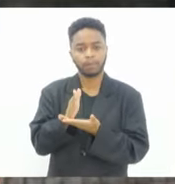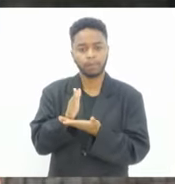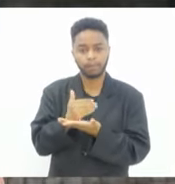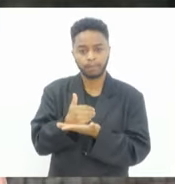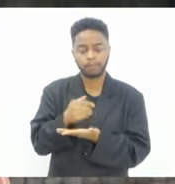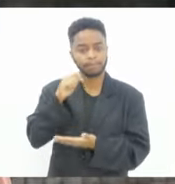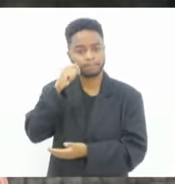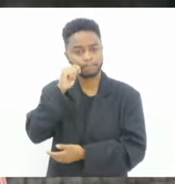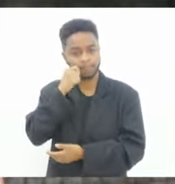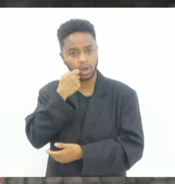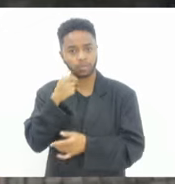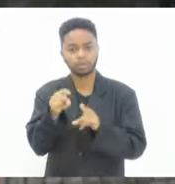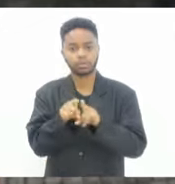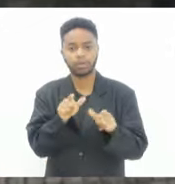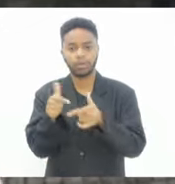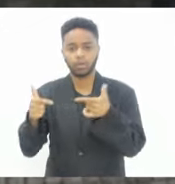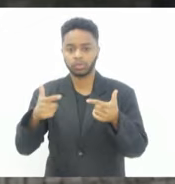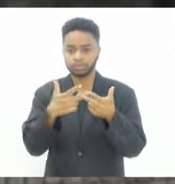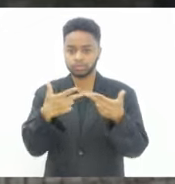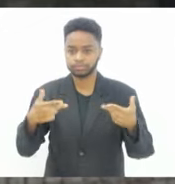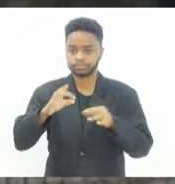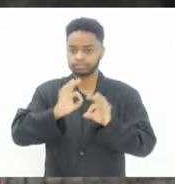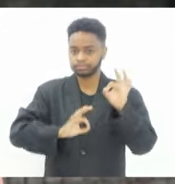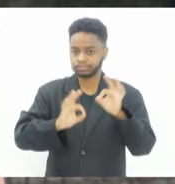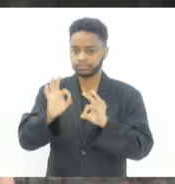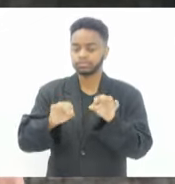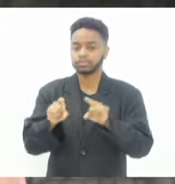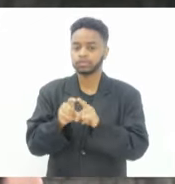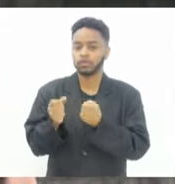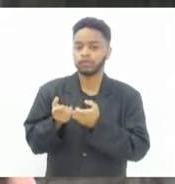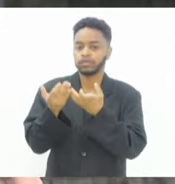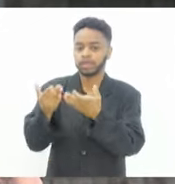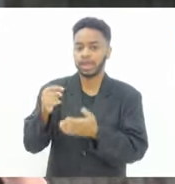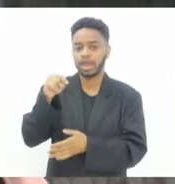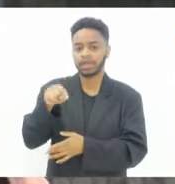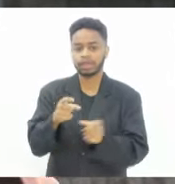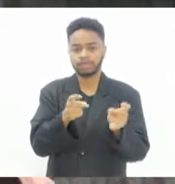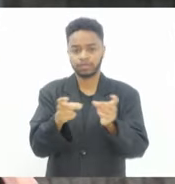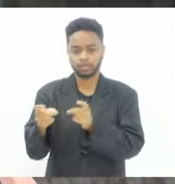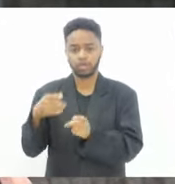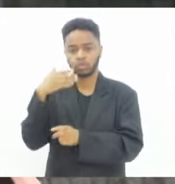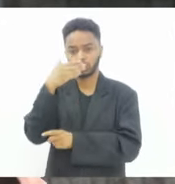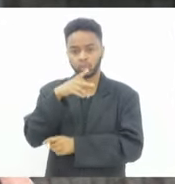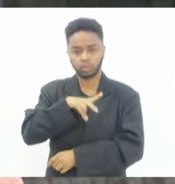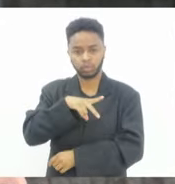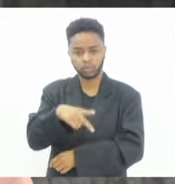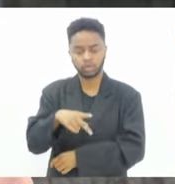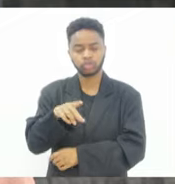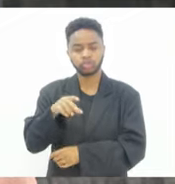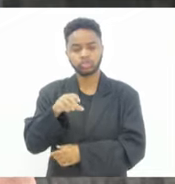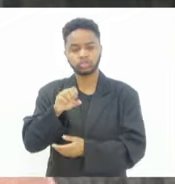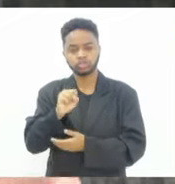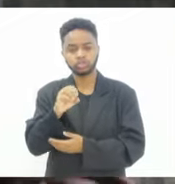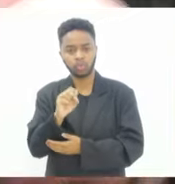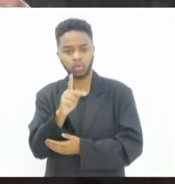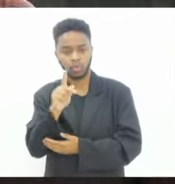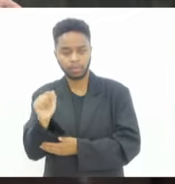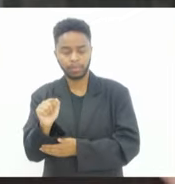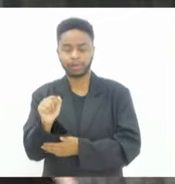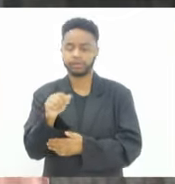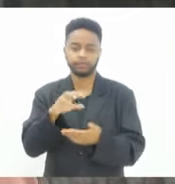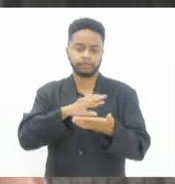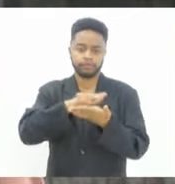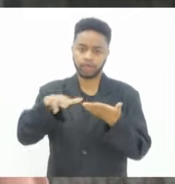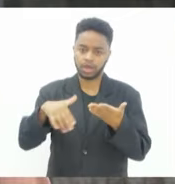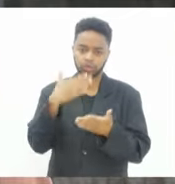que estão sendo preparadas e oferecidas aqui na nossa cantina, doces portugueses, sopa de ervilha, canjica. É a